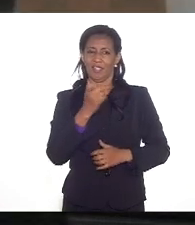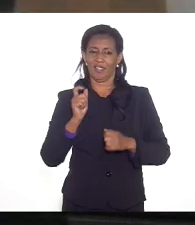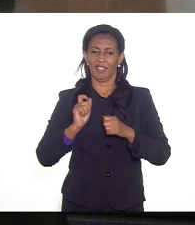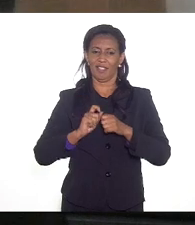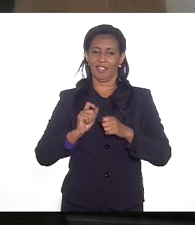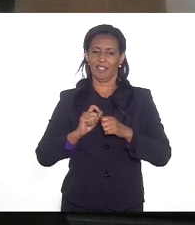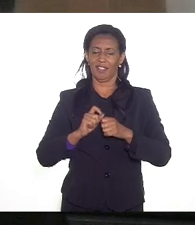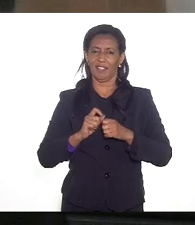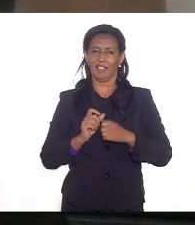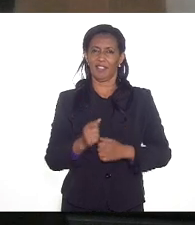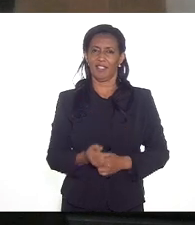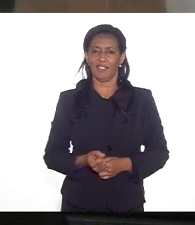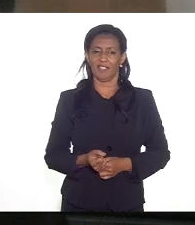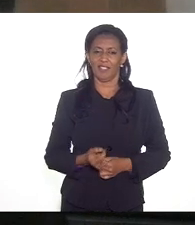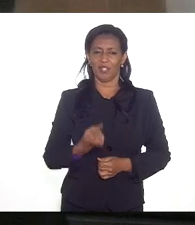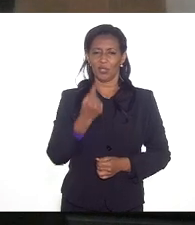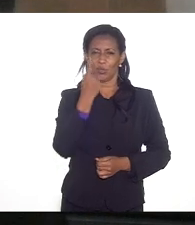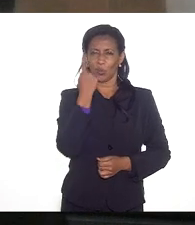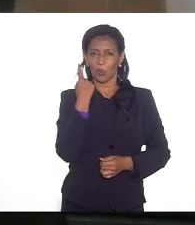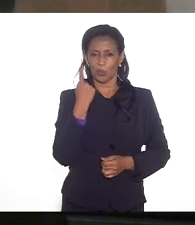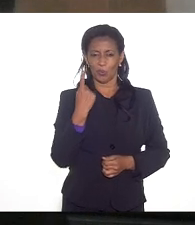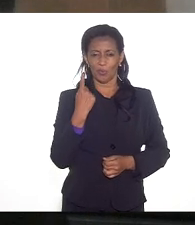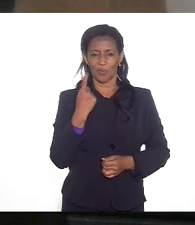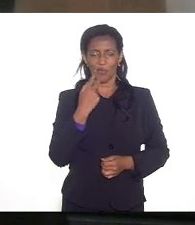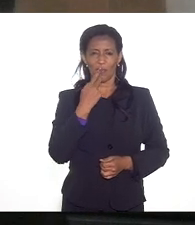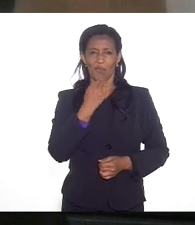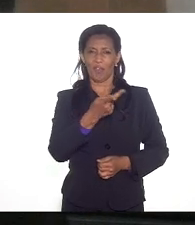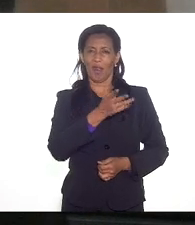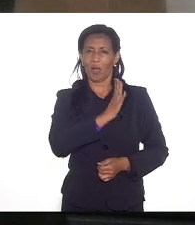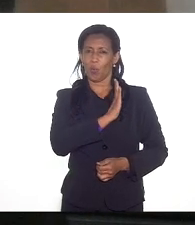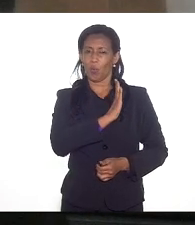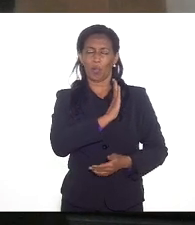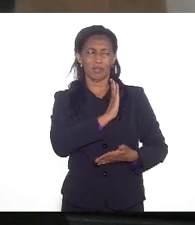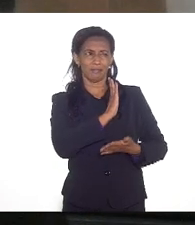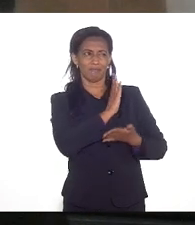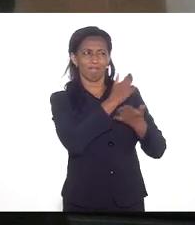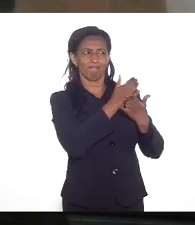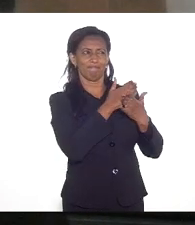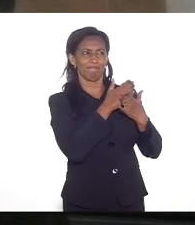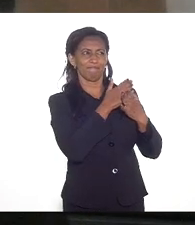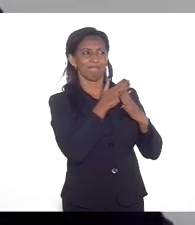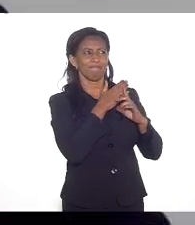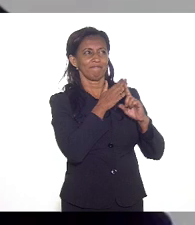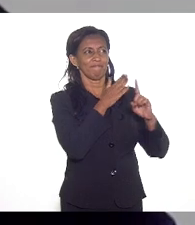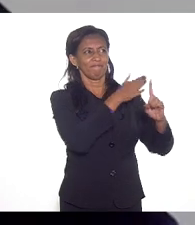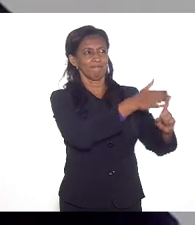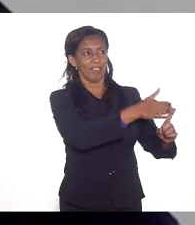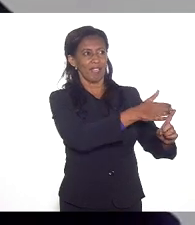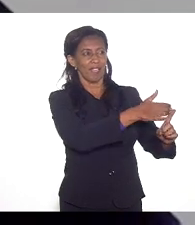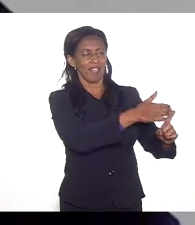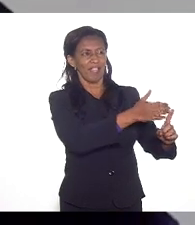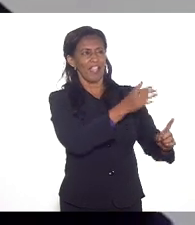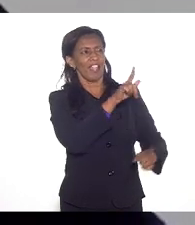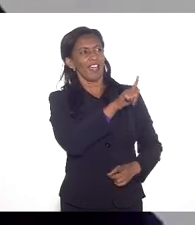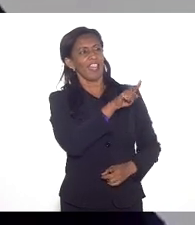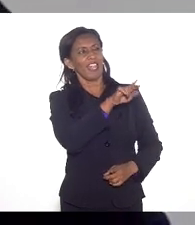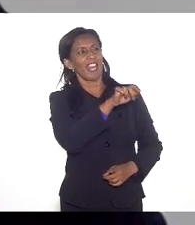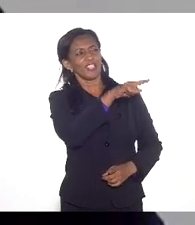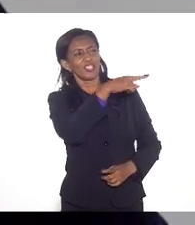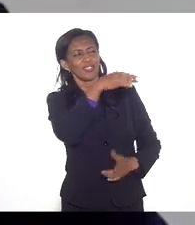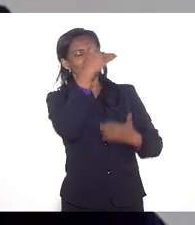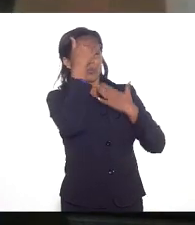os apenas na boca como veículo Mas falar para o coração para você gratidão não